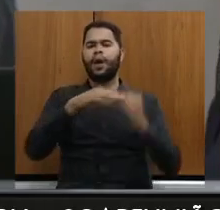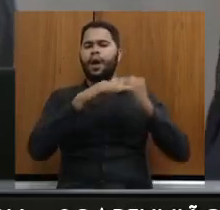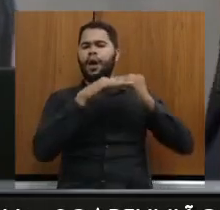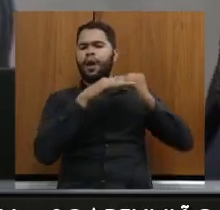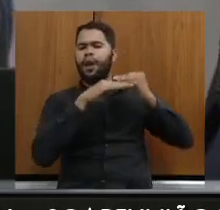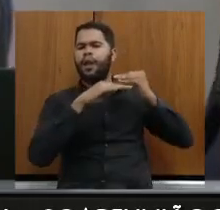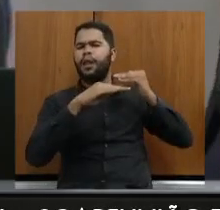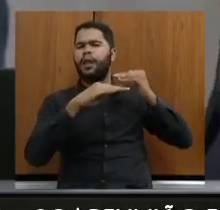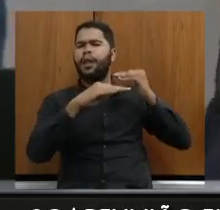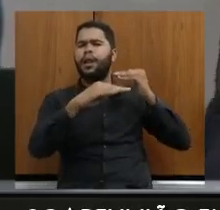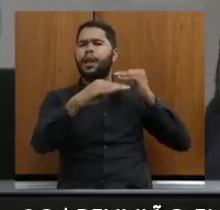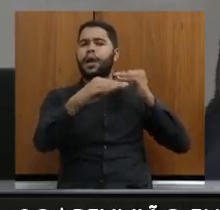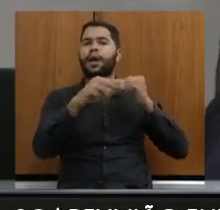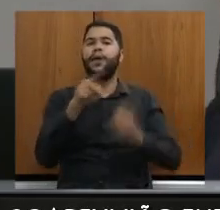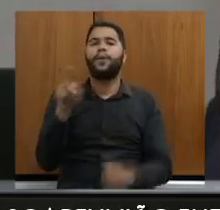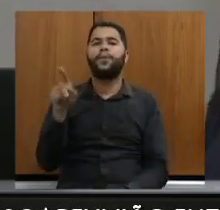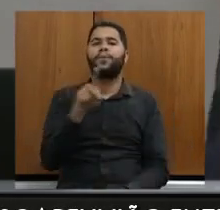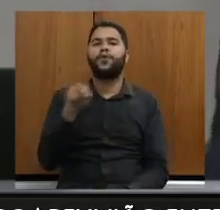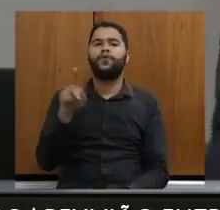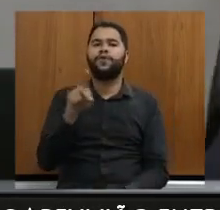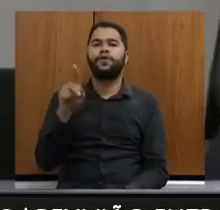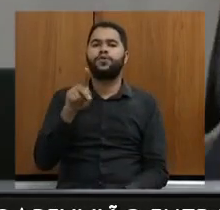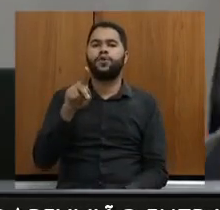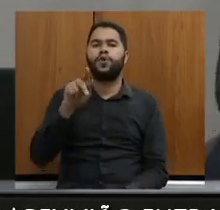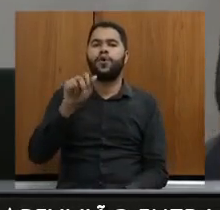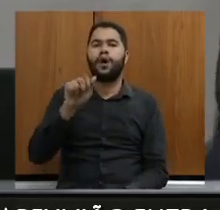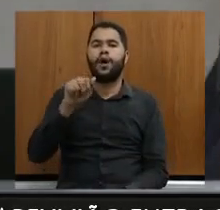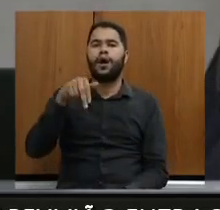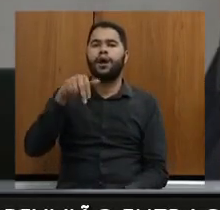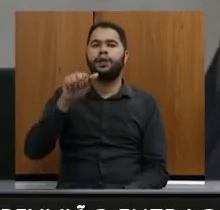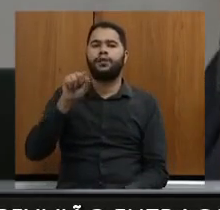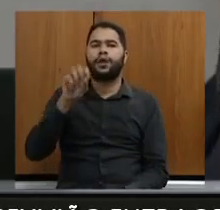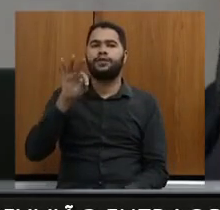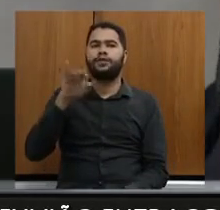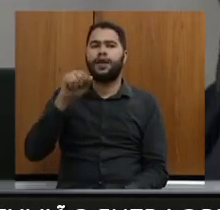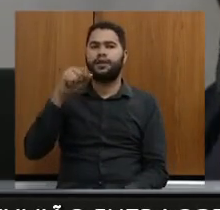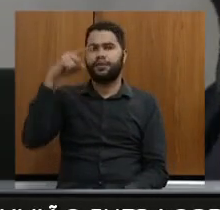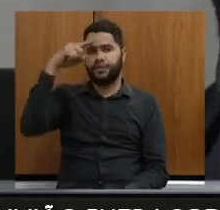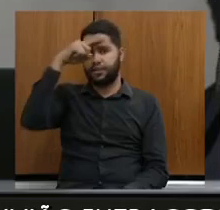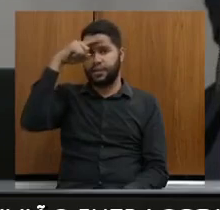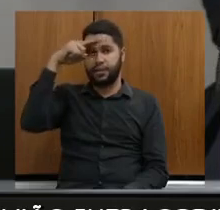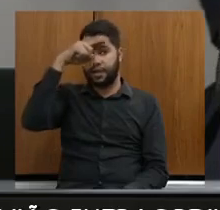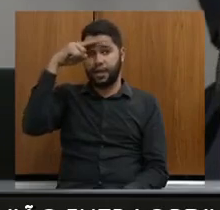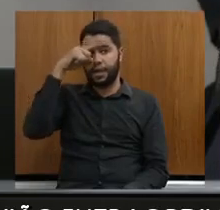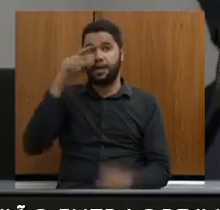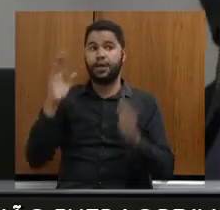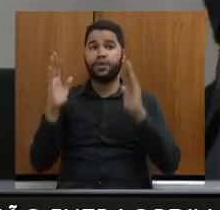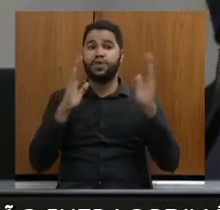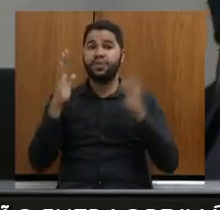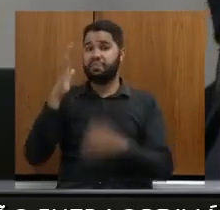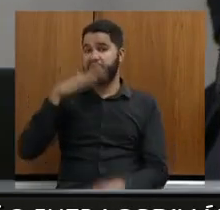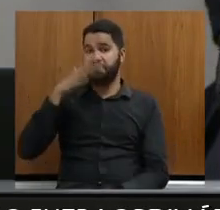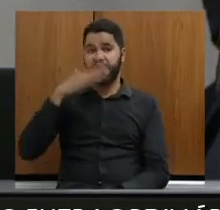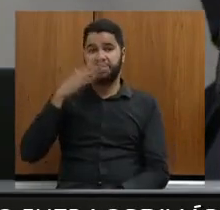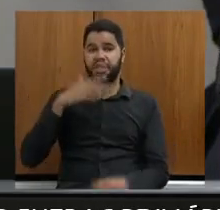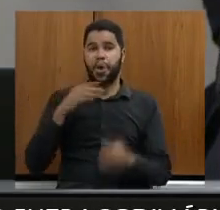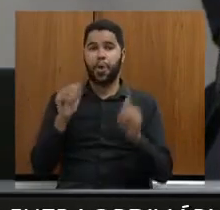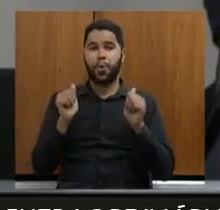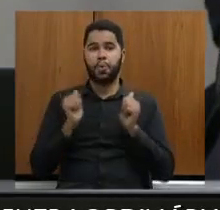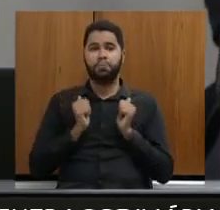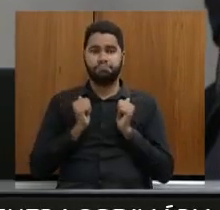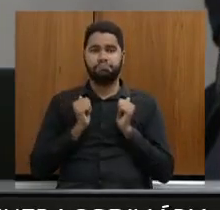12 pelo professor Anastasia E durante o governo do Pimentel não mexeu se uma palha lá